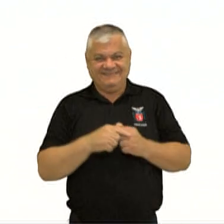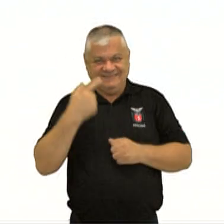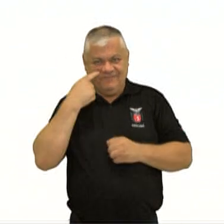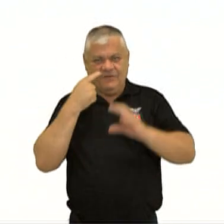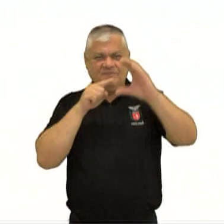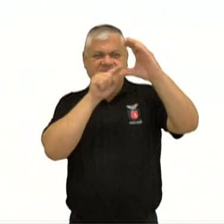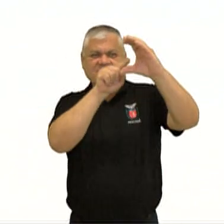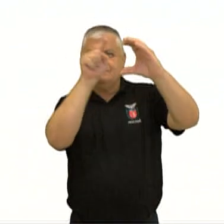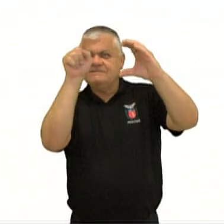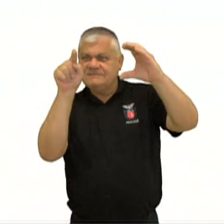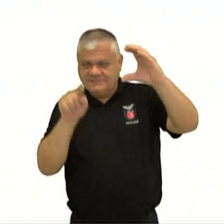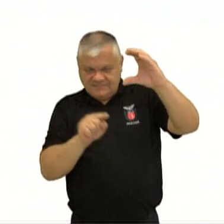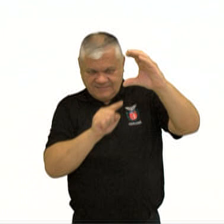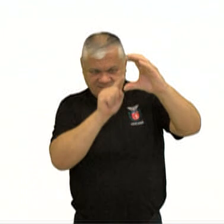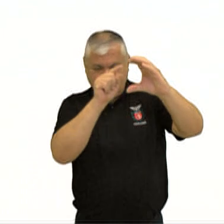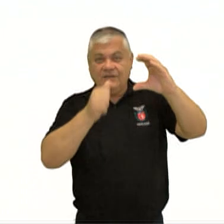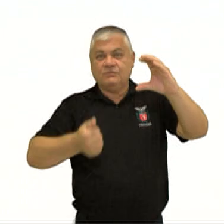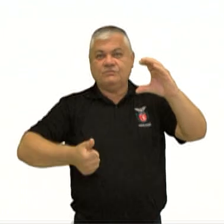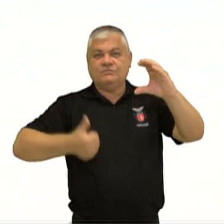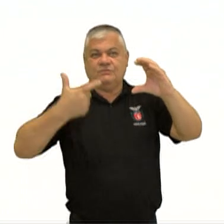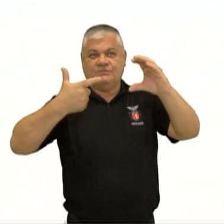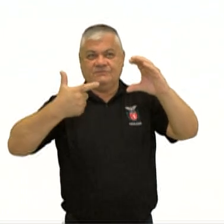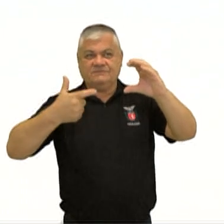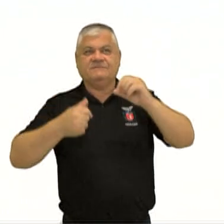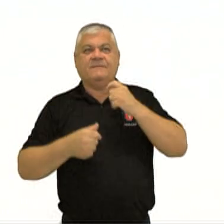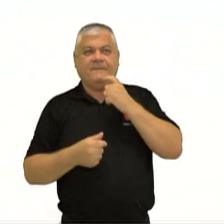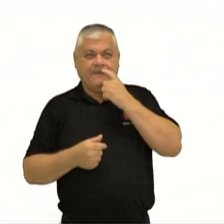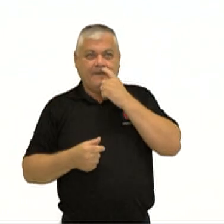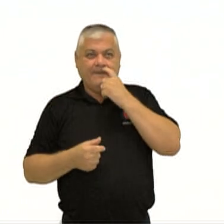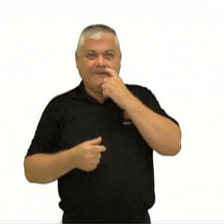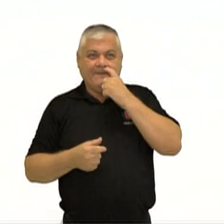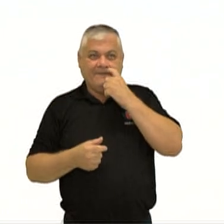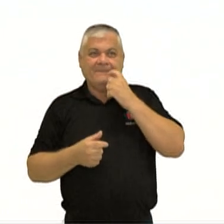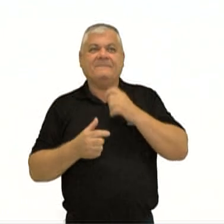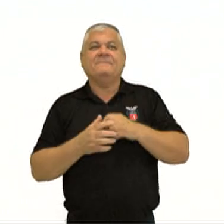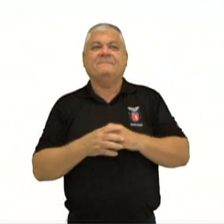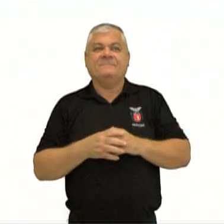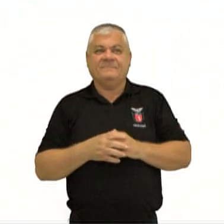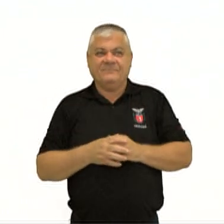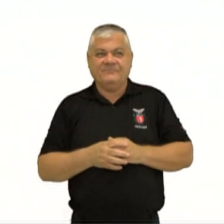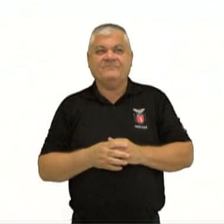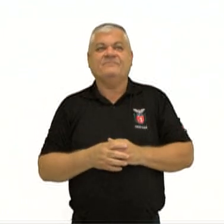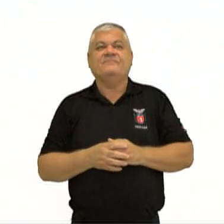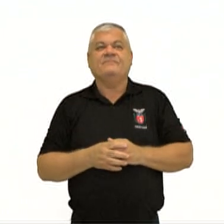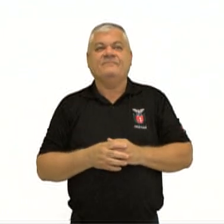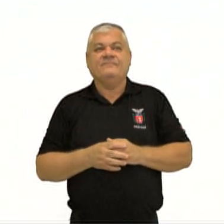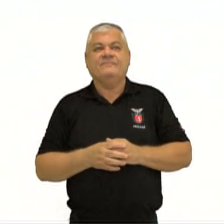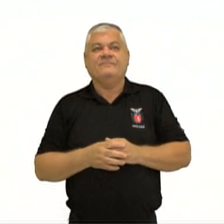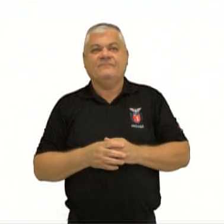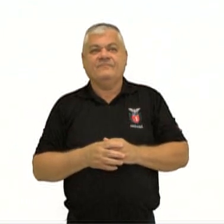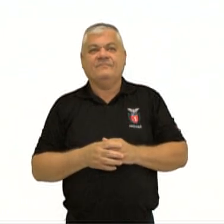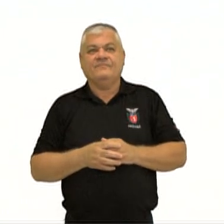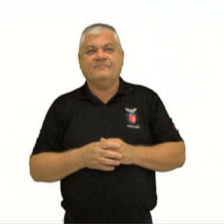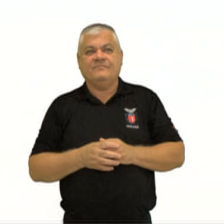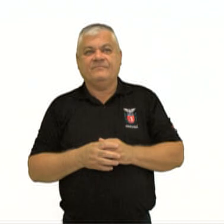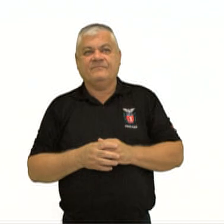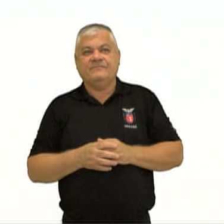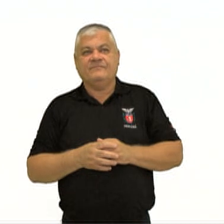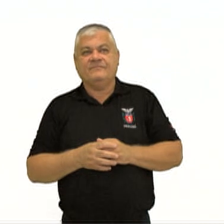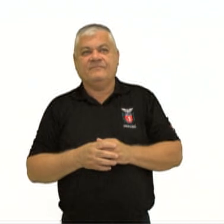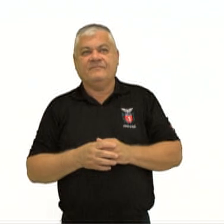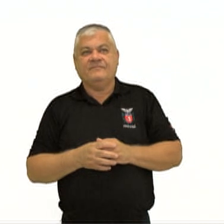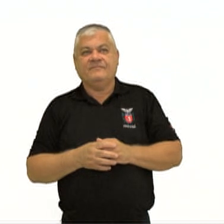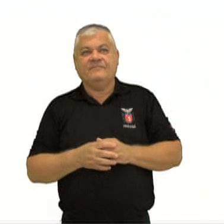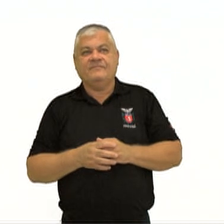12. Lembrando sempre que você conta aqui, né? 1, 2, 3, 4, 5, 6, 7, 8,